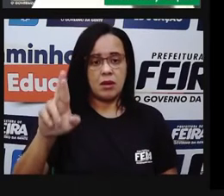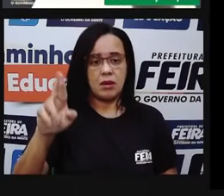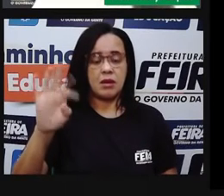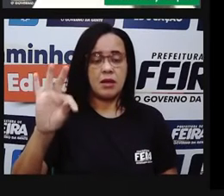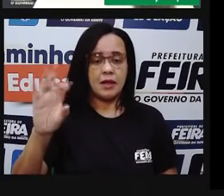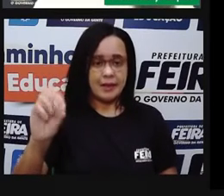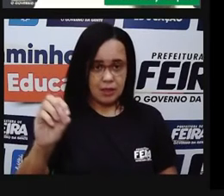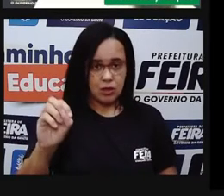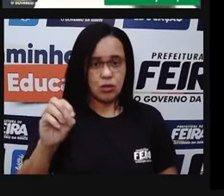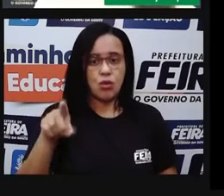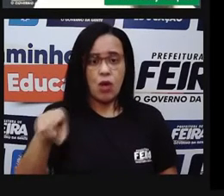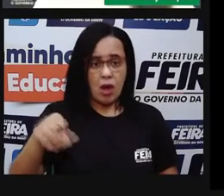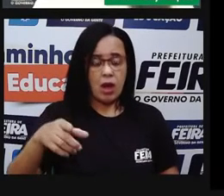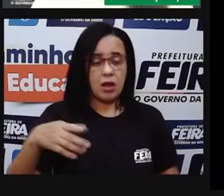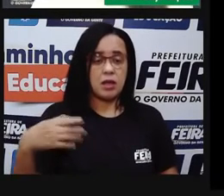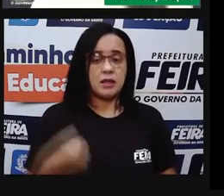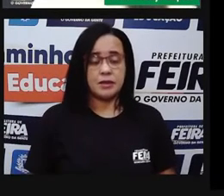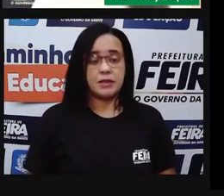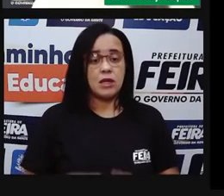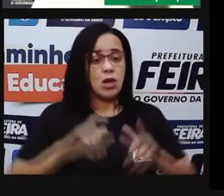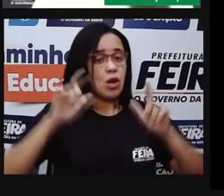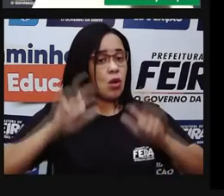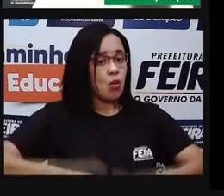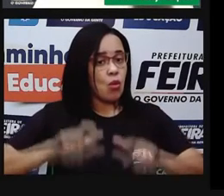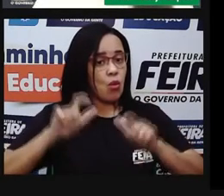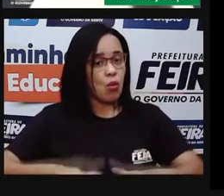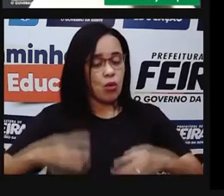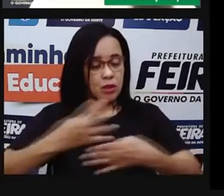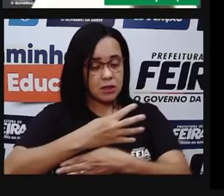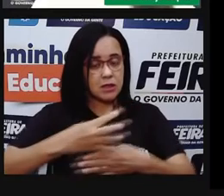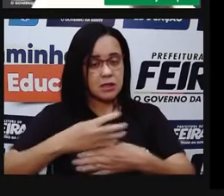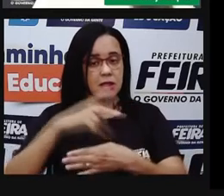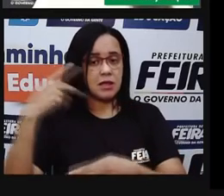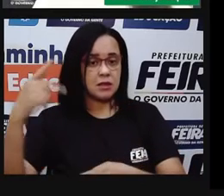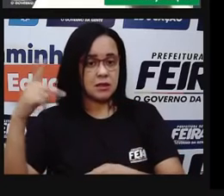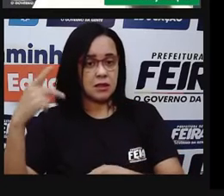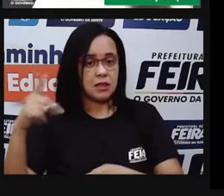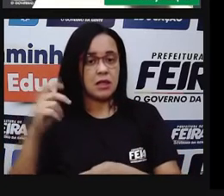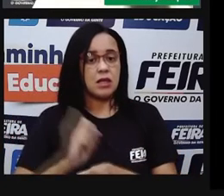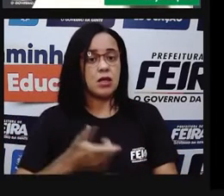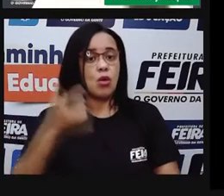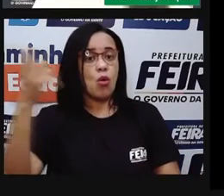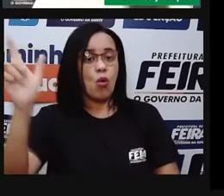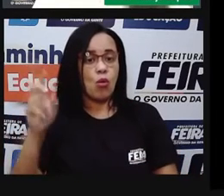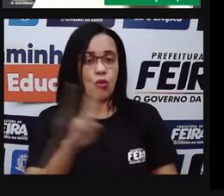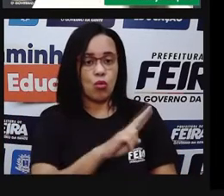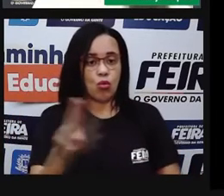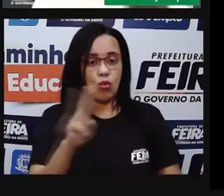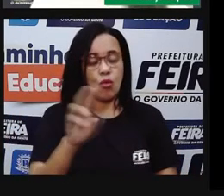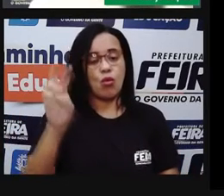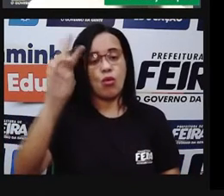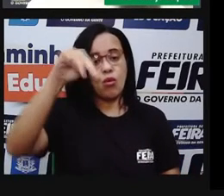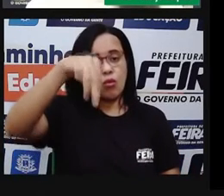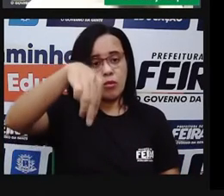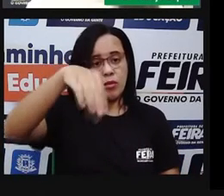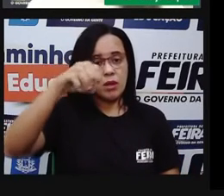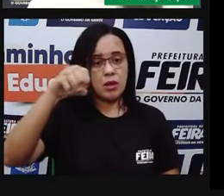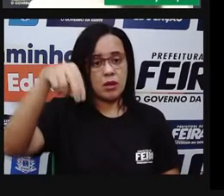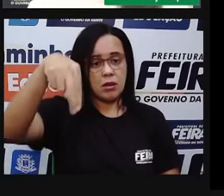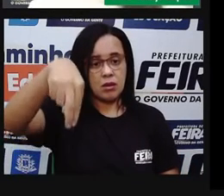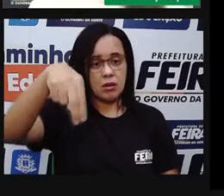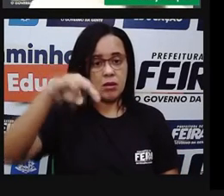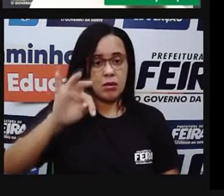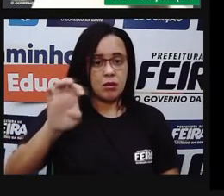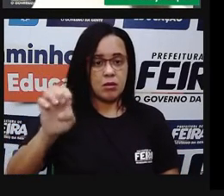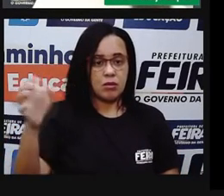contador, compositor, ator, diretor teatral, professor de artes dramáticas. Olha quanta coisa, e